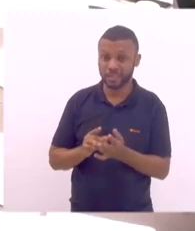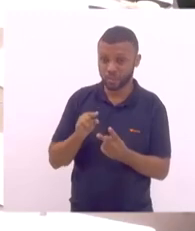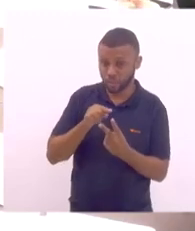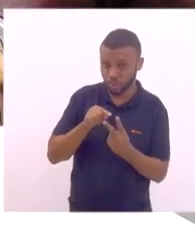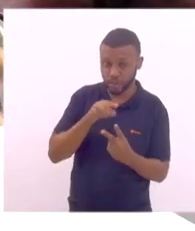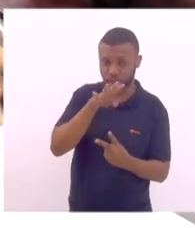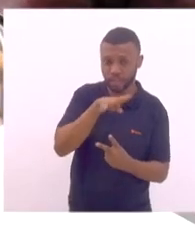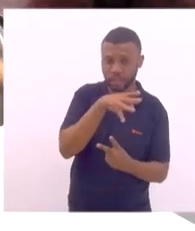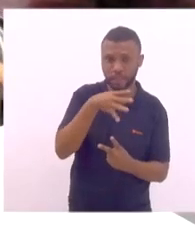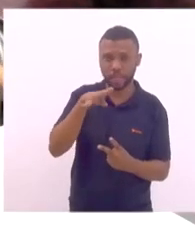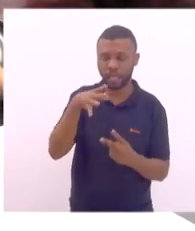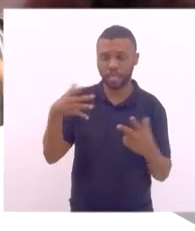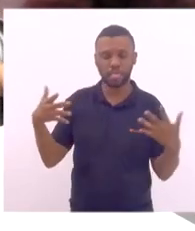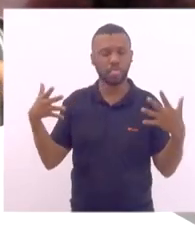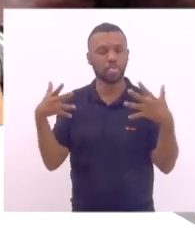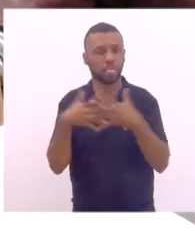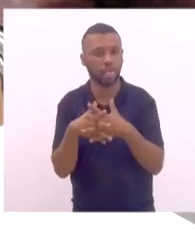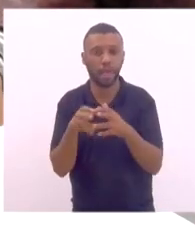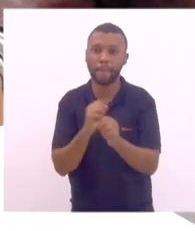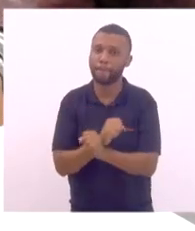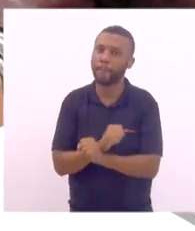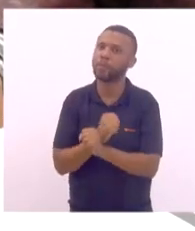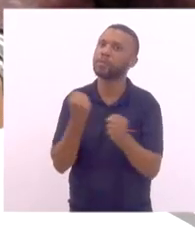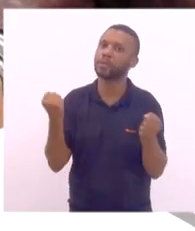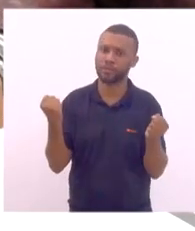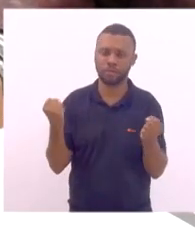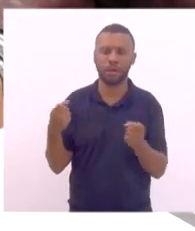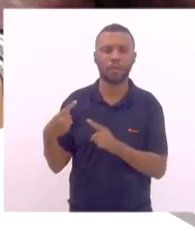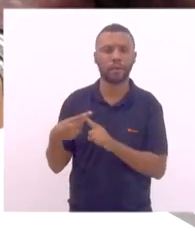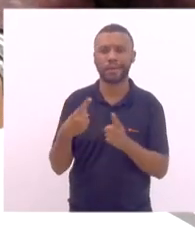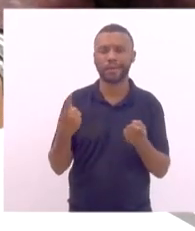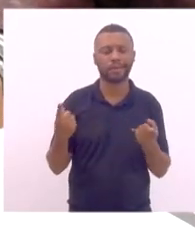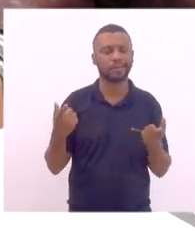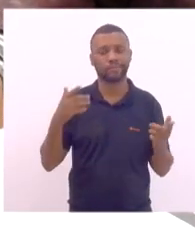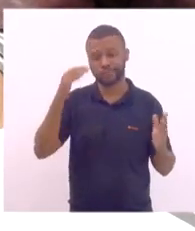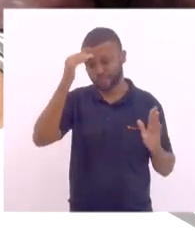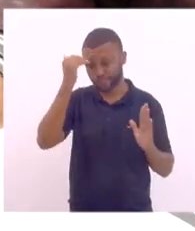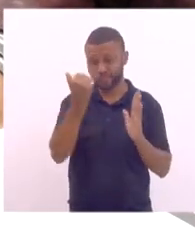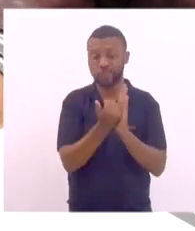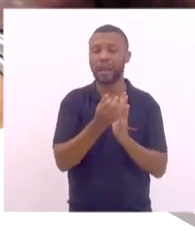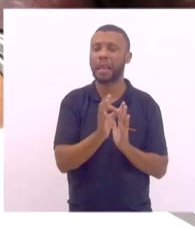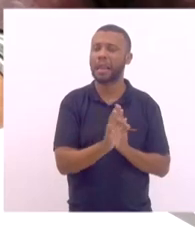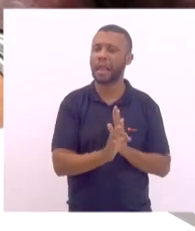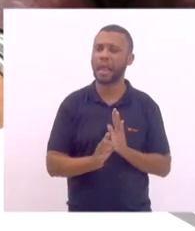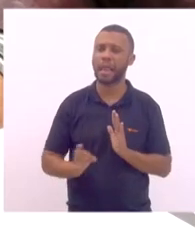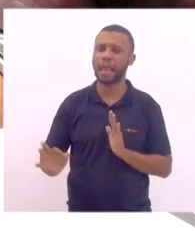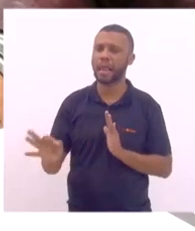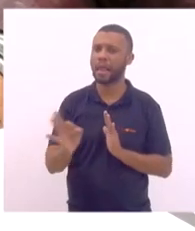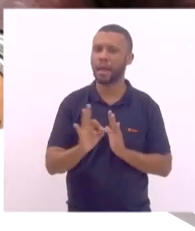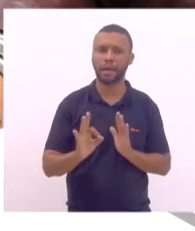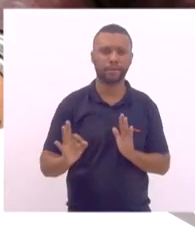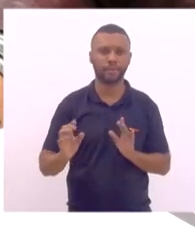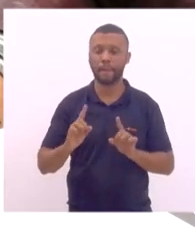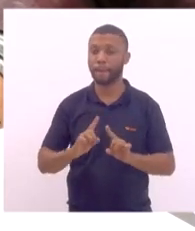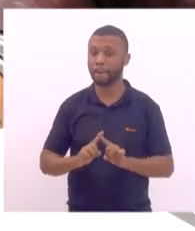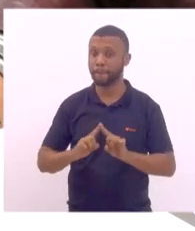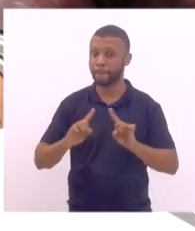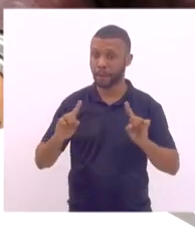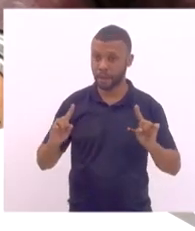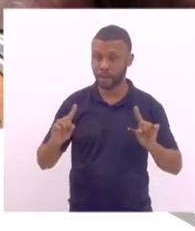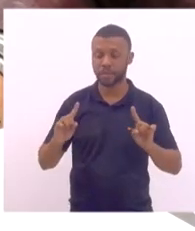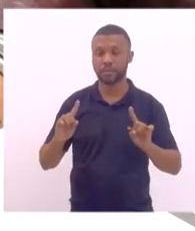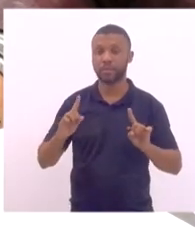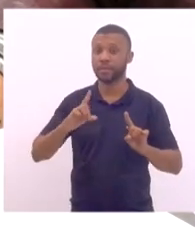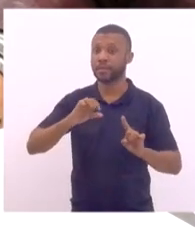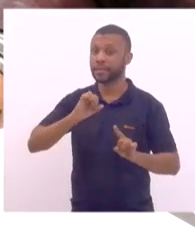forma que está é impossível, porque acaba não cumprindo mais nenhuma. Mas, se houver